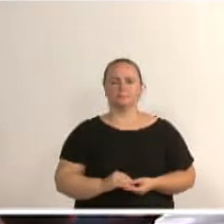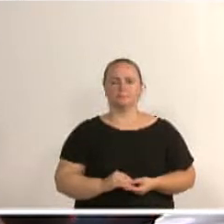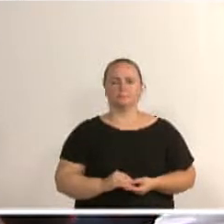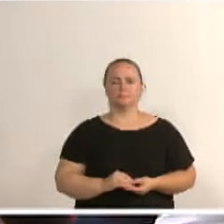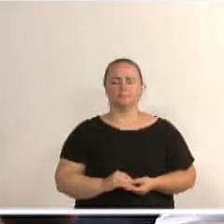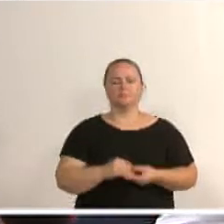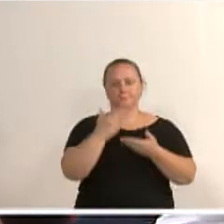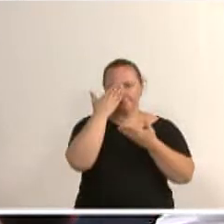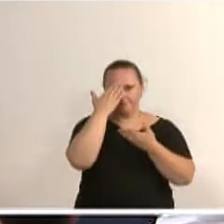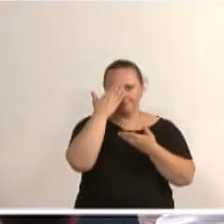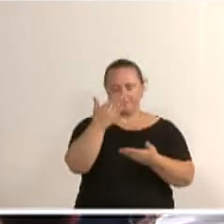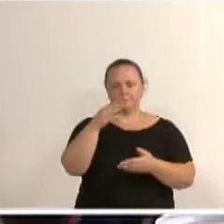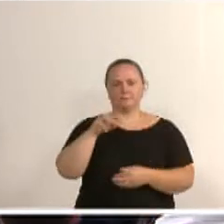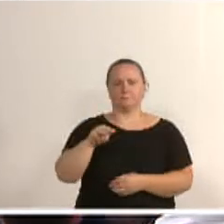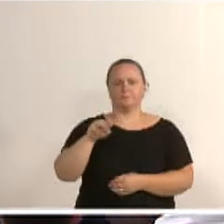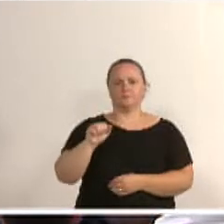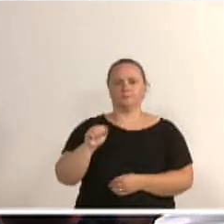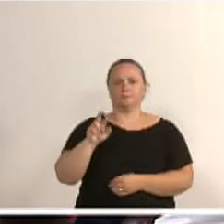Marcos.